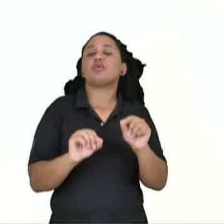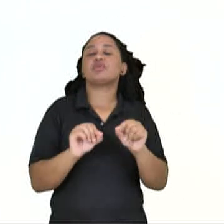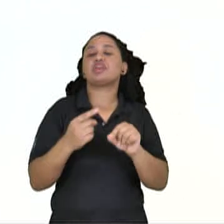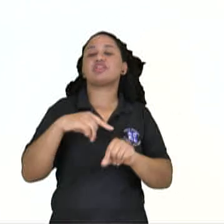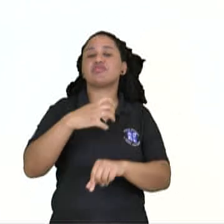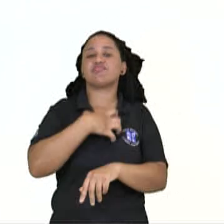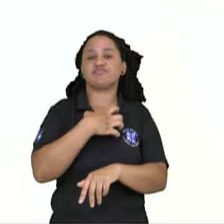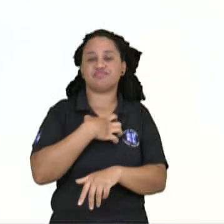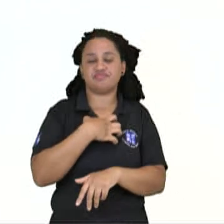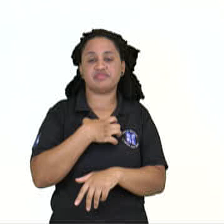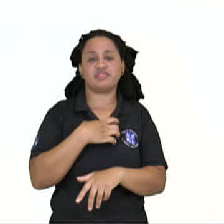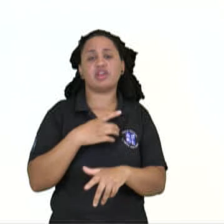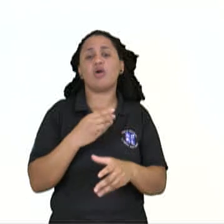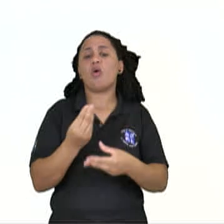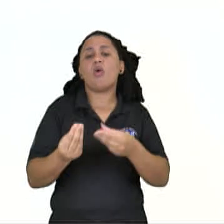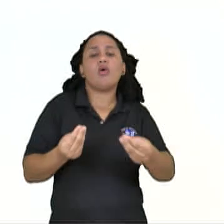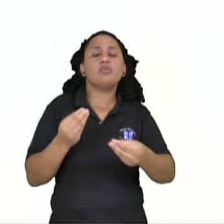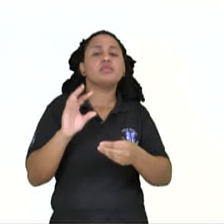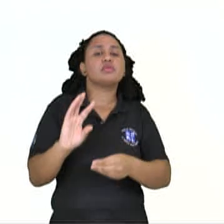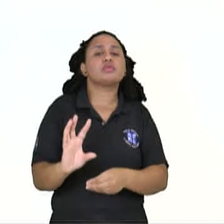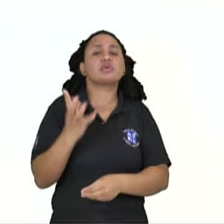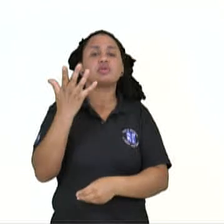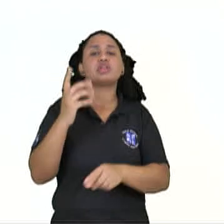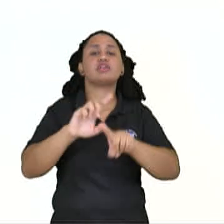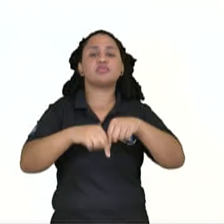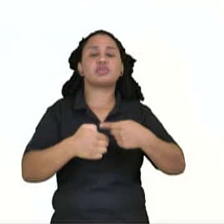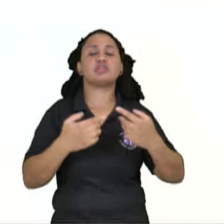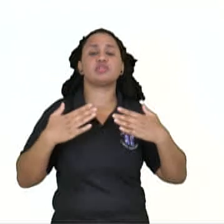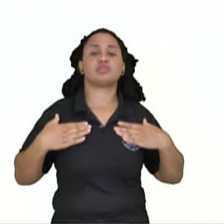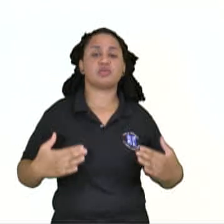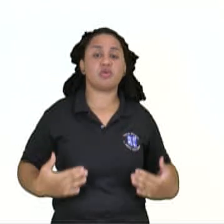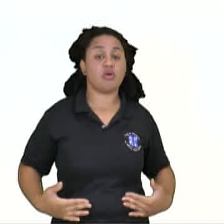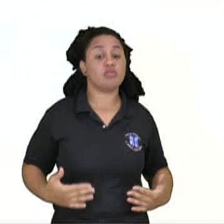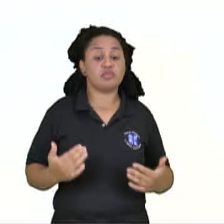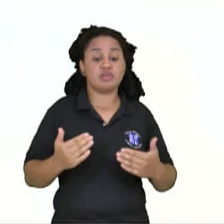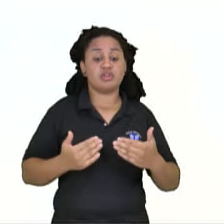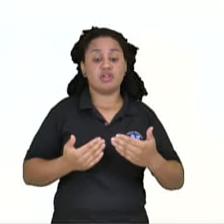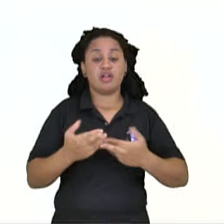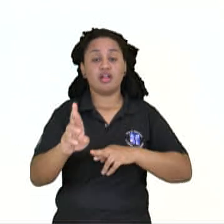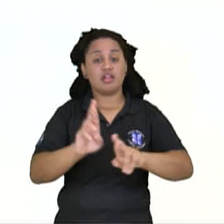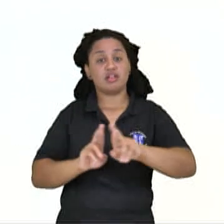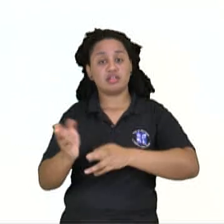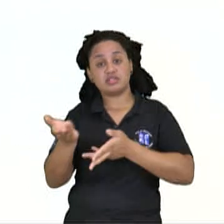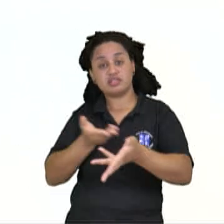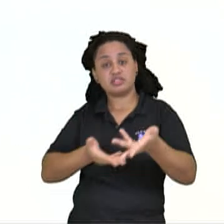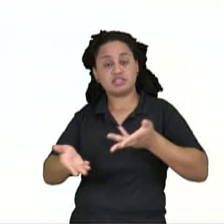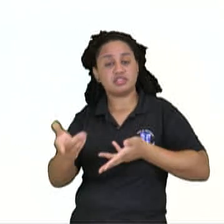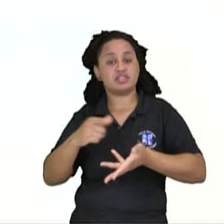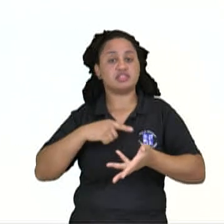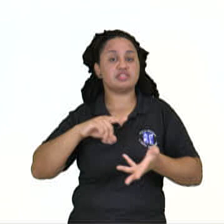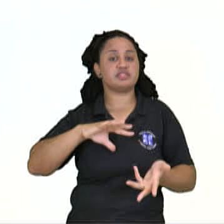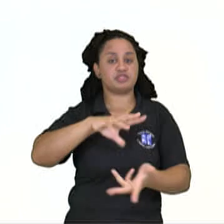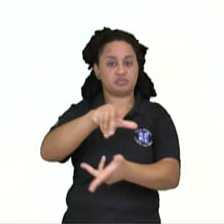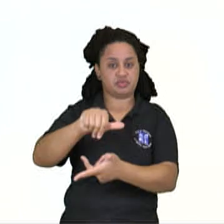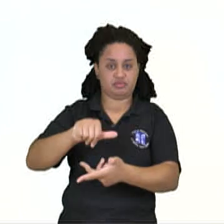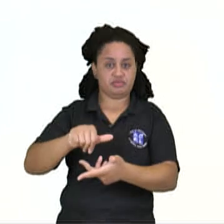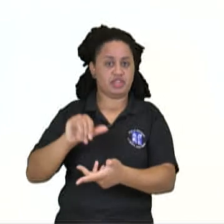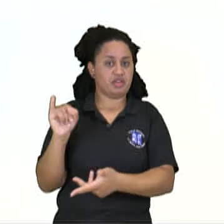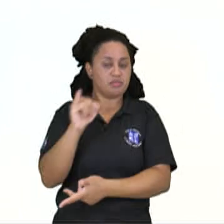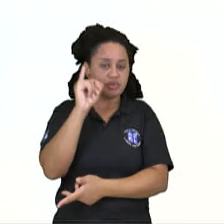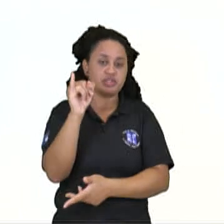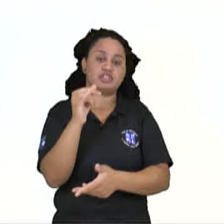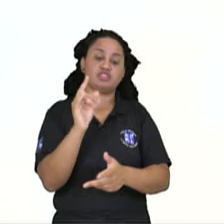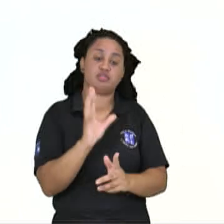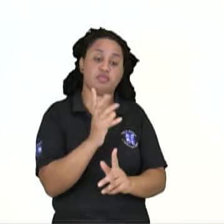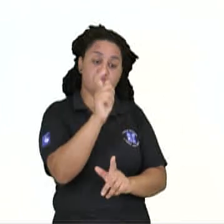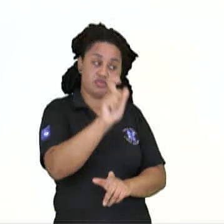sentidos, eles se dão por meio do nosso corpo em relação ao mundo. Isso é importante tanto para o artista que produz arte,